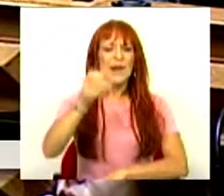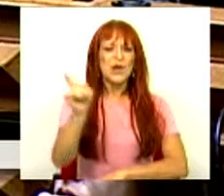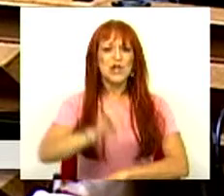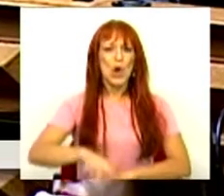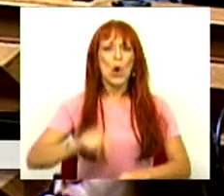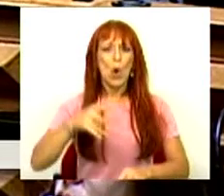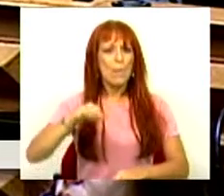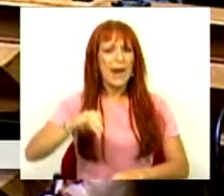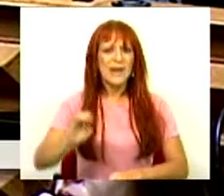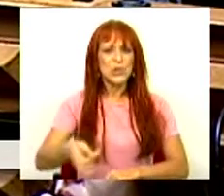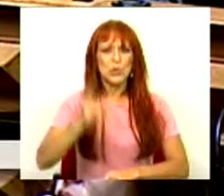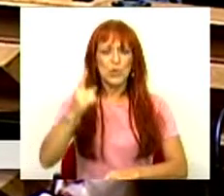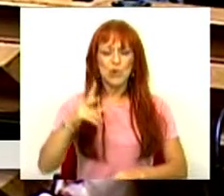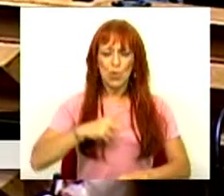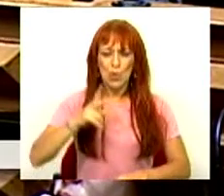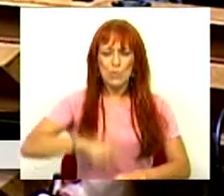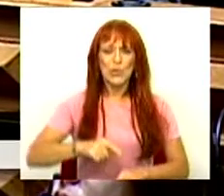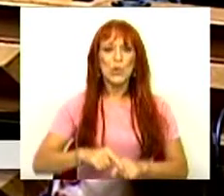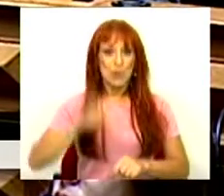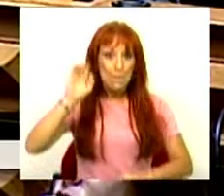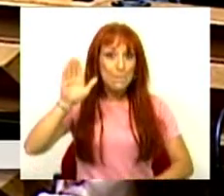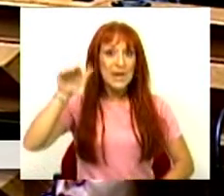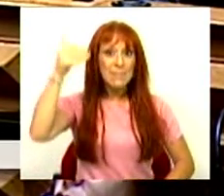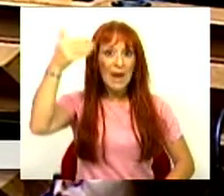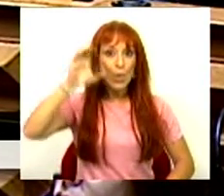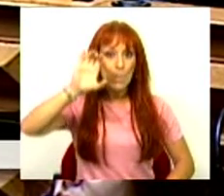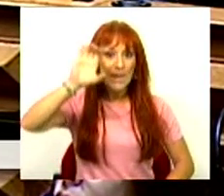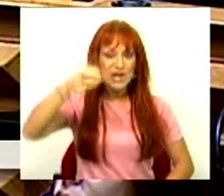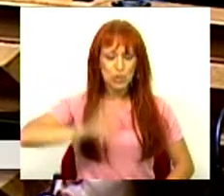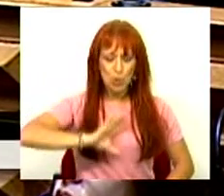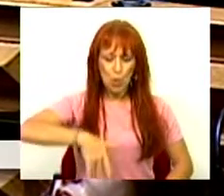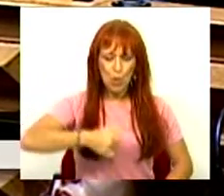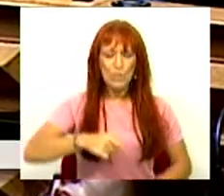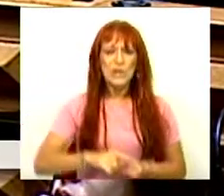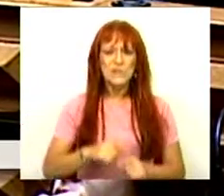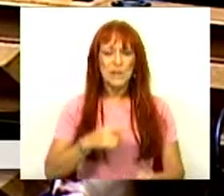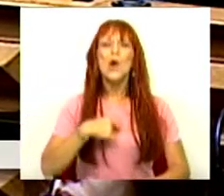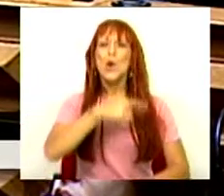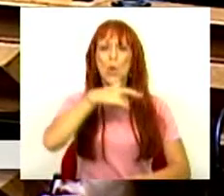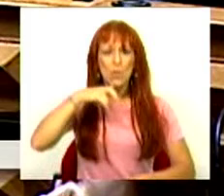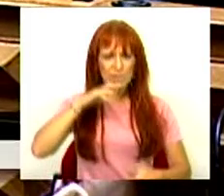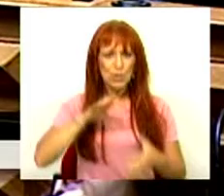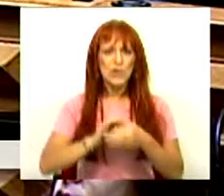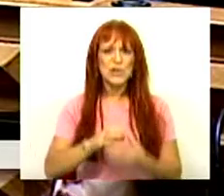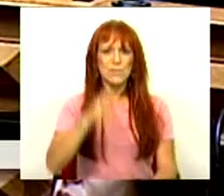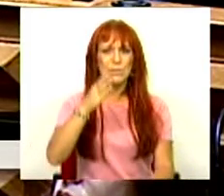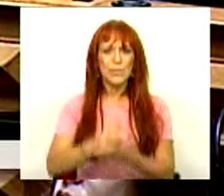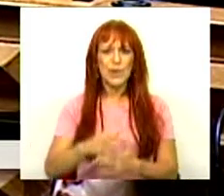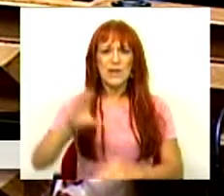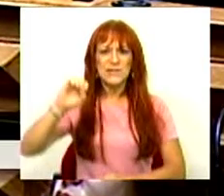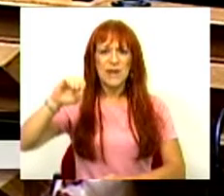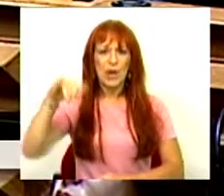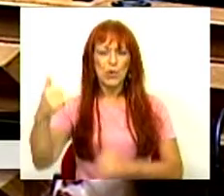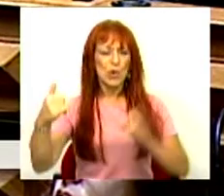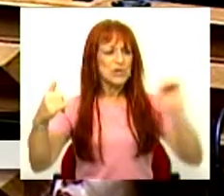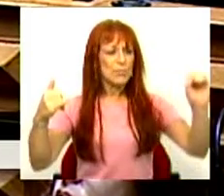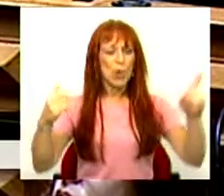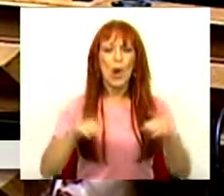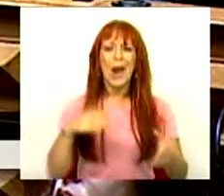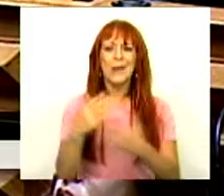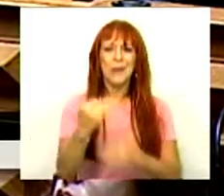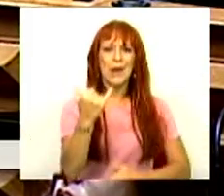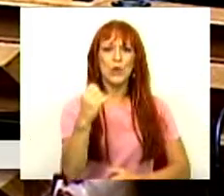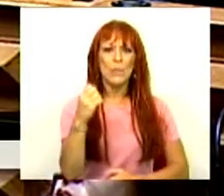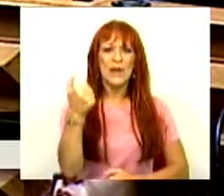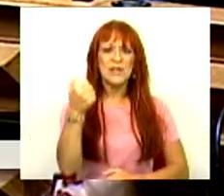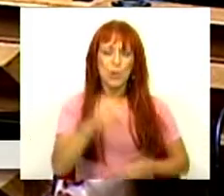para o PS. Portugal foi mesmo o primeiro país do mundo a comprometer-se com ser neutro em carbono até 2050. Temos